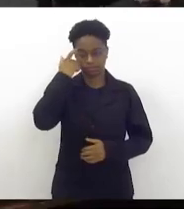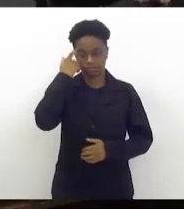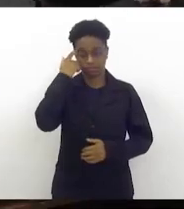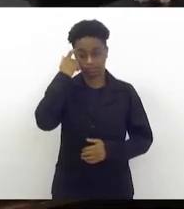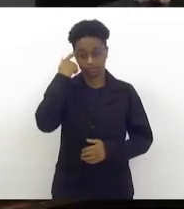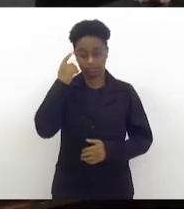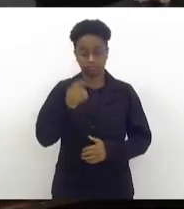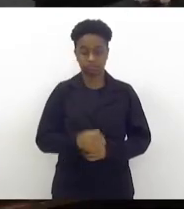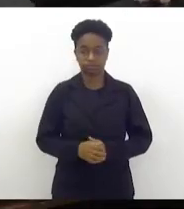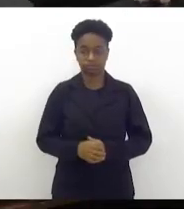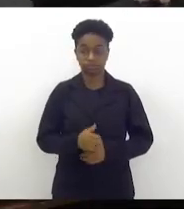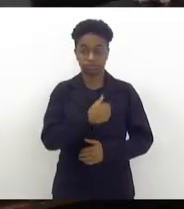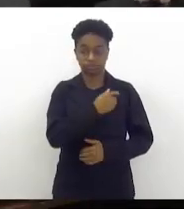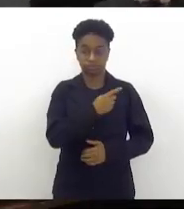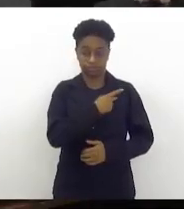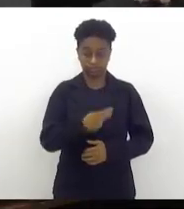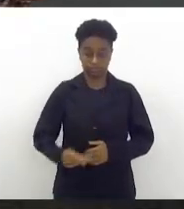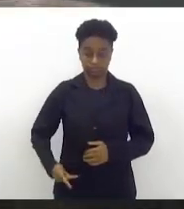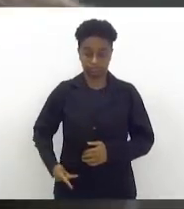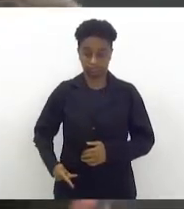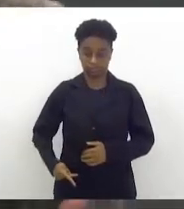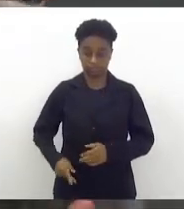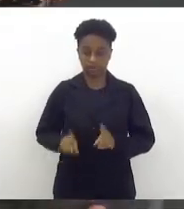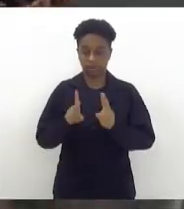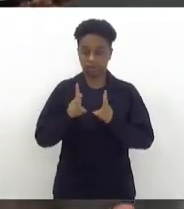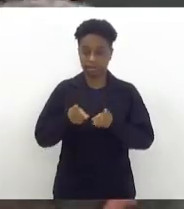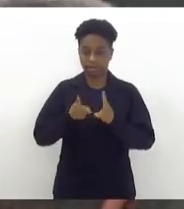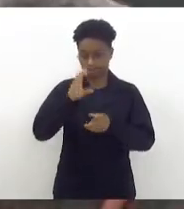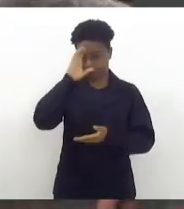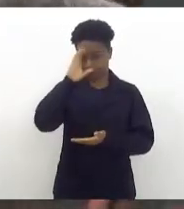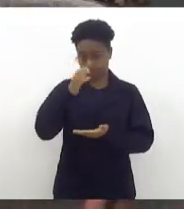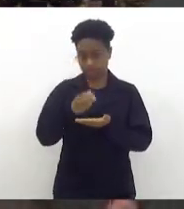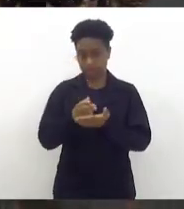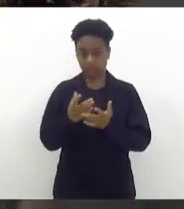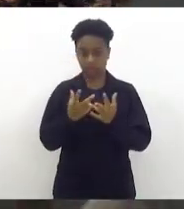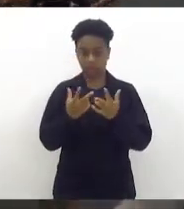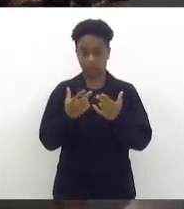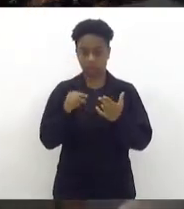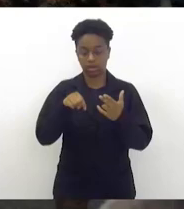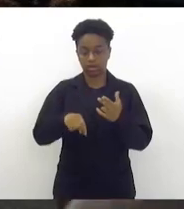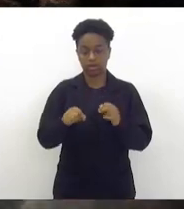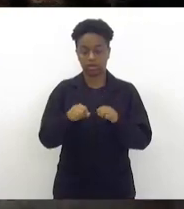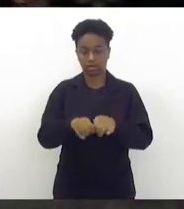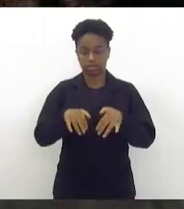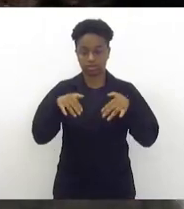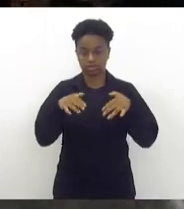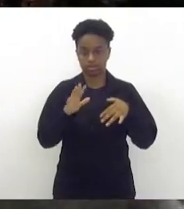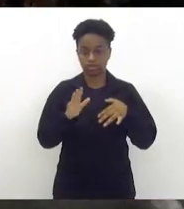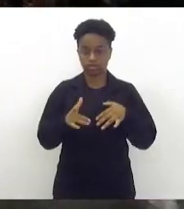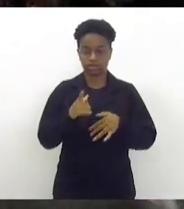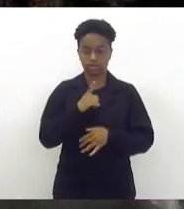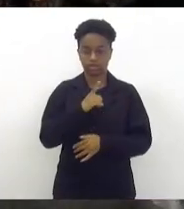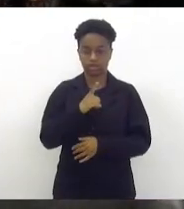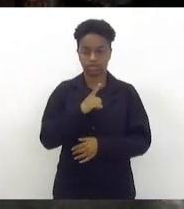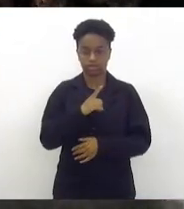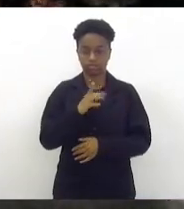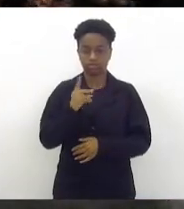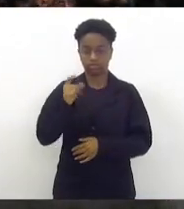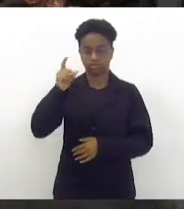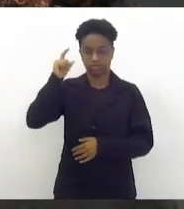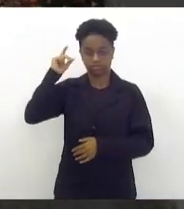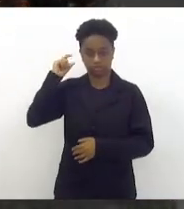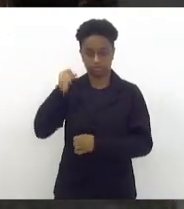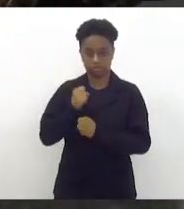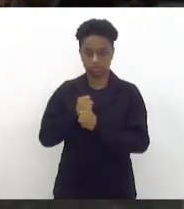Senhor presidente, a mesma tese que essa Assembleia já esposa há muitos e